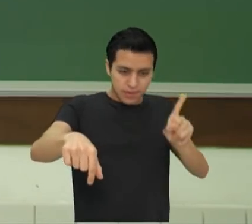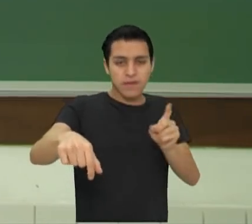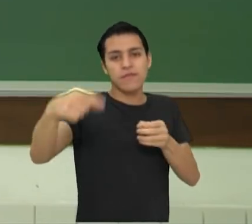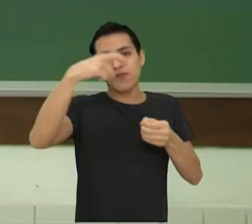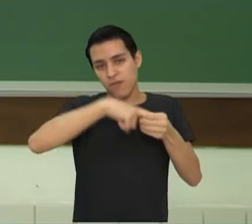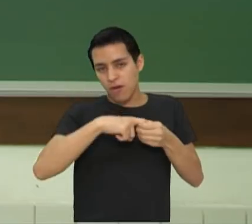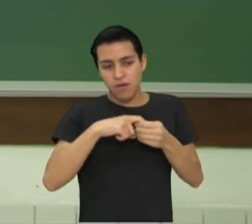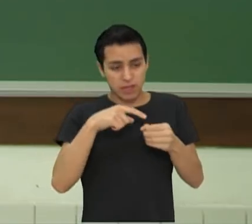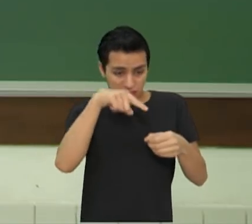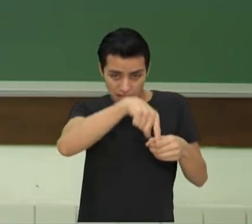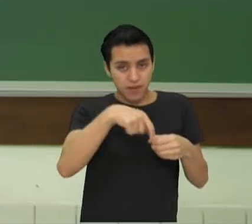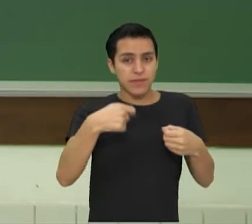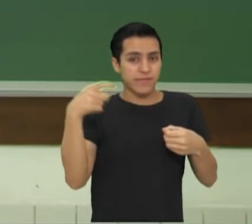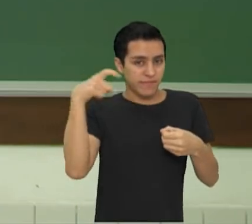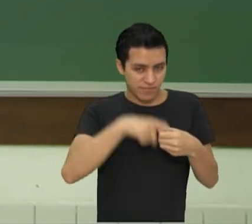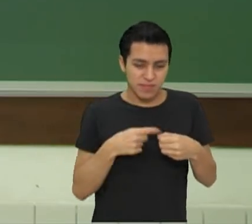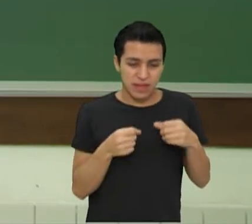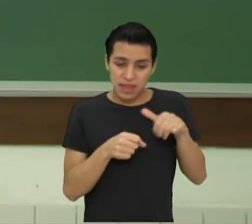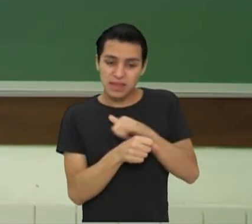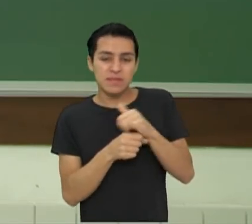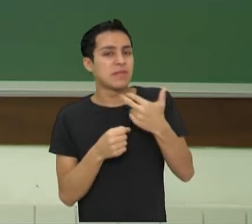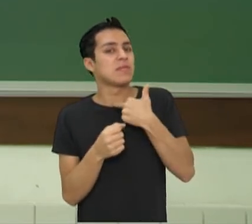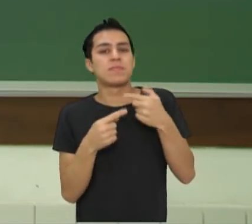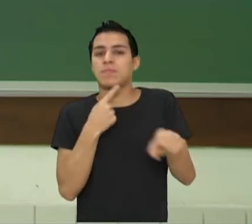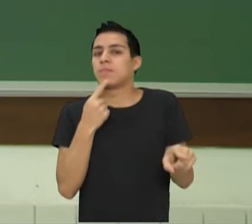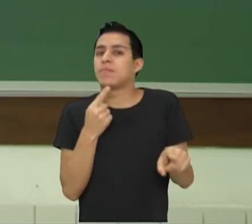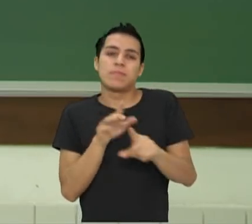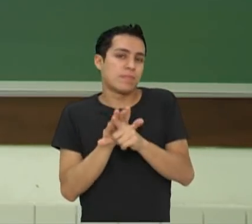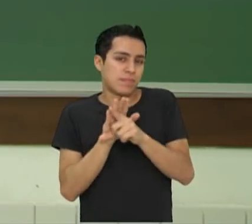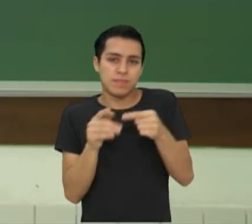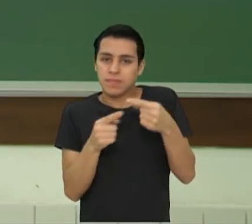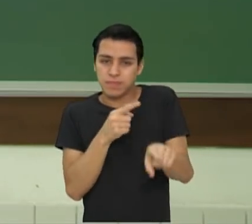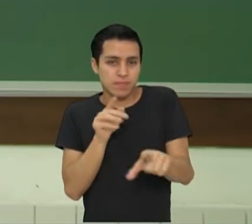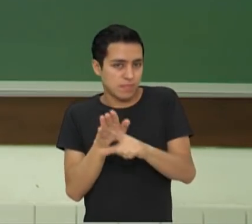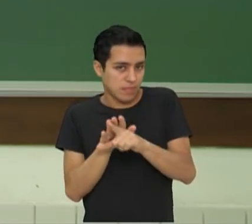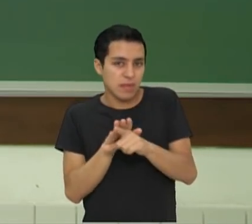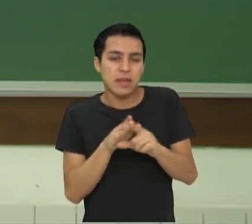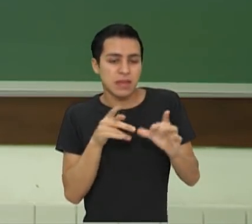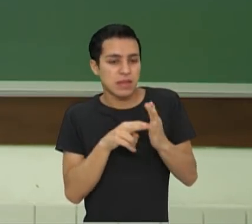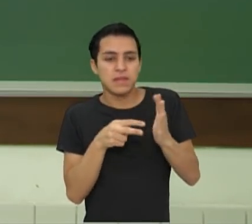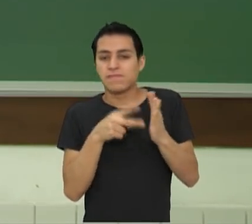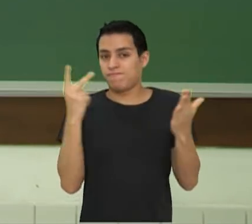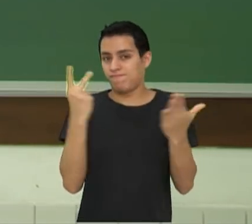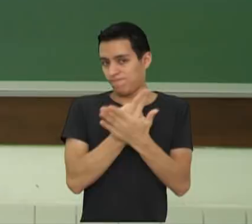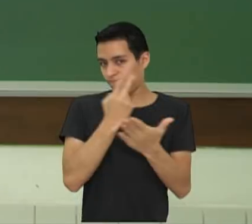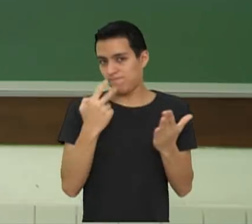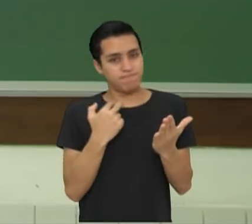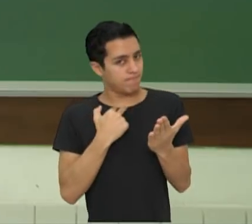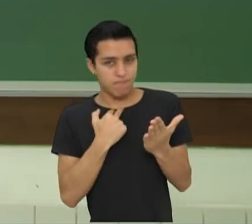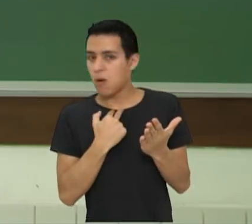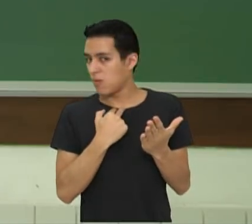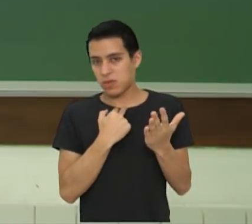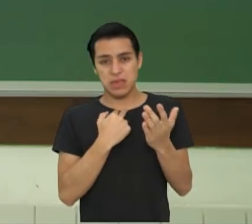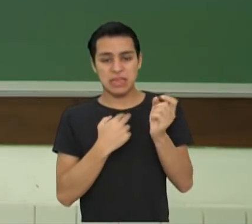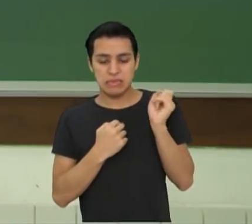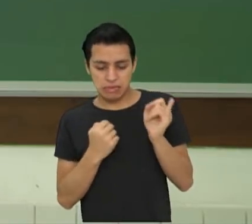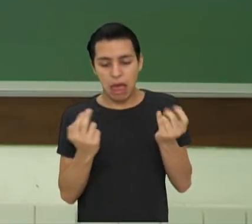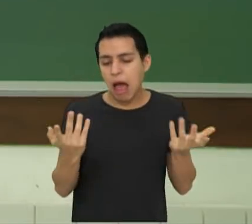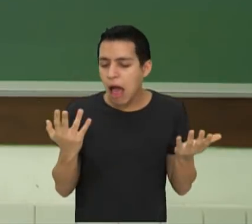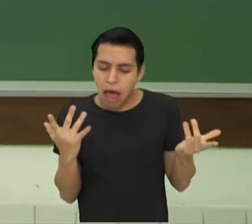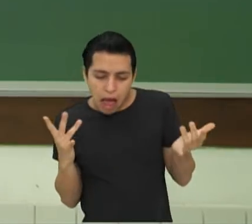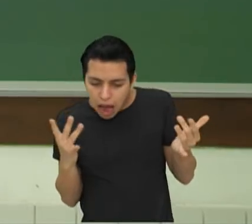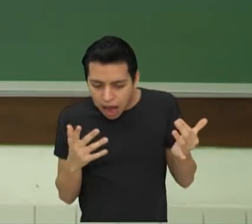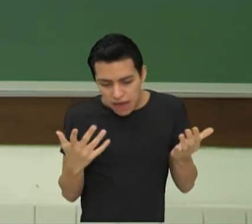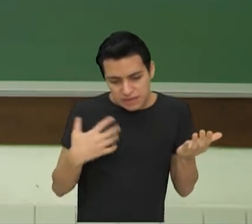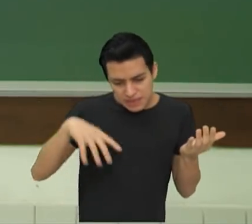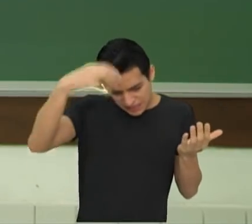sua peça. Então, ele é um lance ilegal que a gente fala no xadrez. Então, um lance irregular. Então, coloquei o